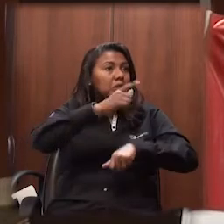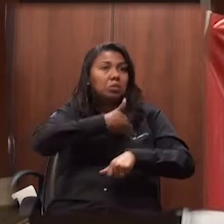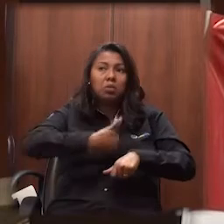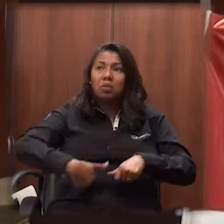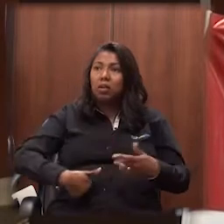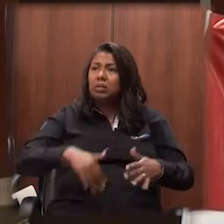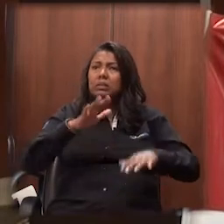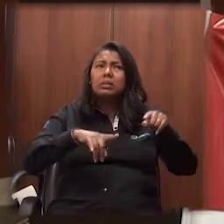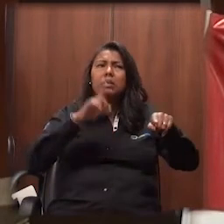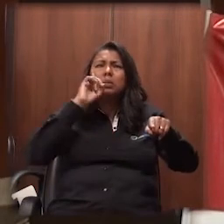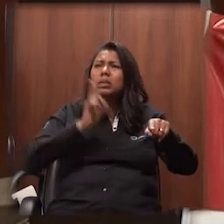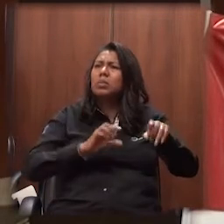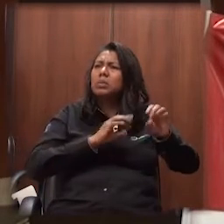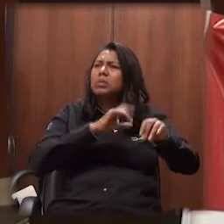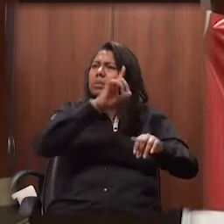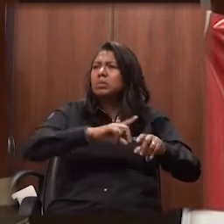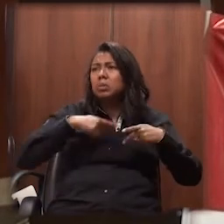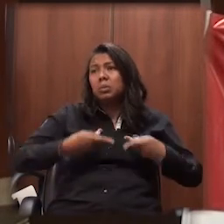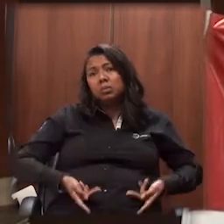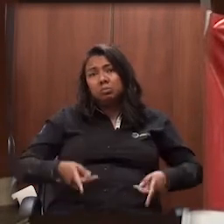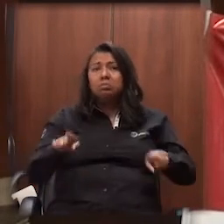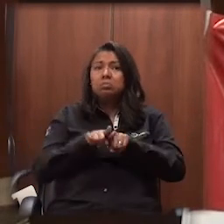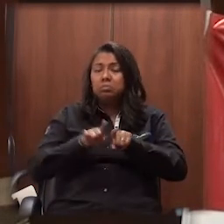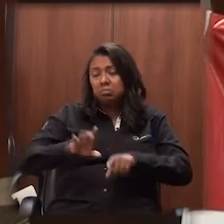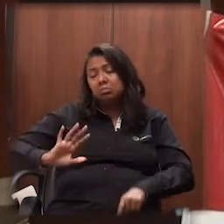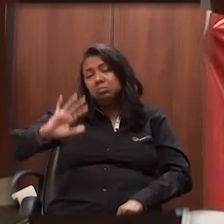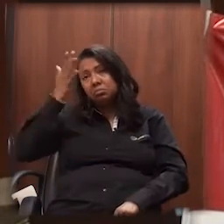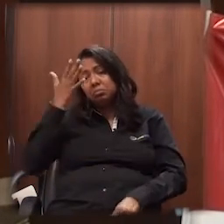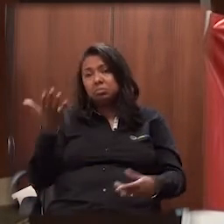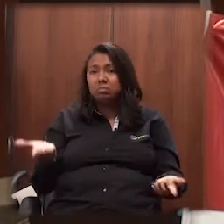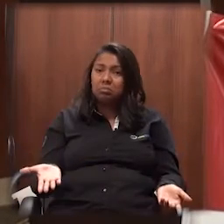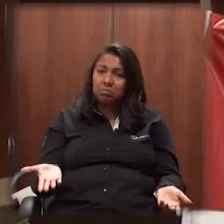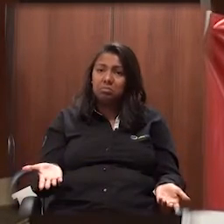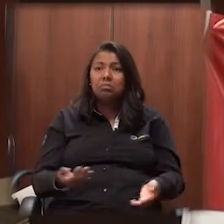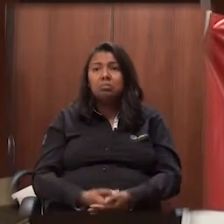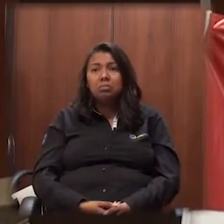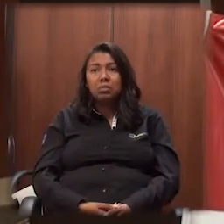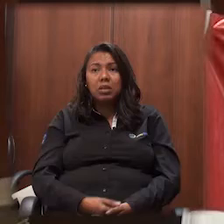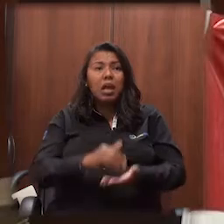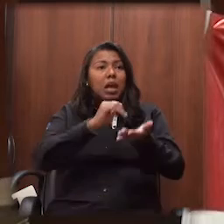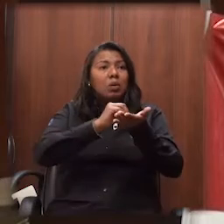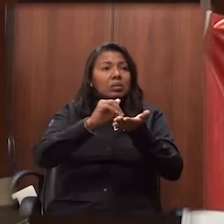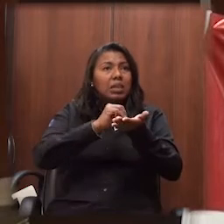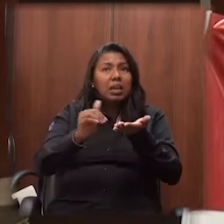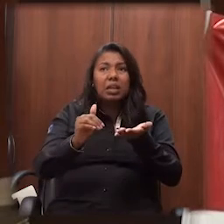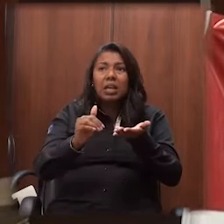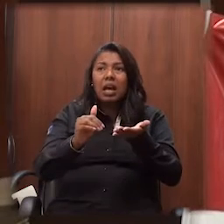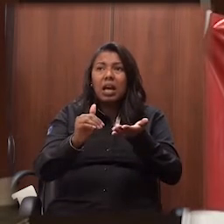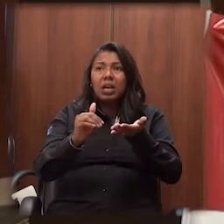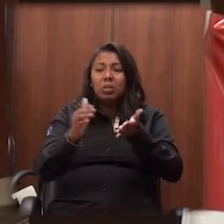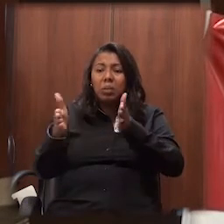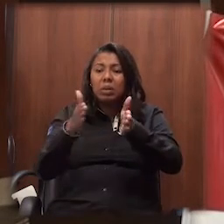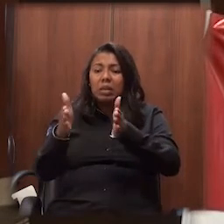se trata a educação e direitos humanos? Também acontece, não é? Cai na mão de um secretário em fim de mandato,